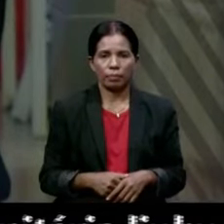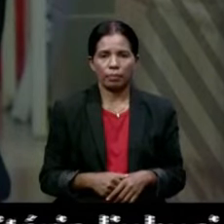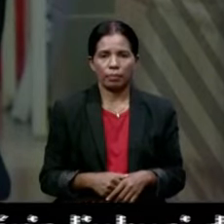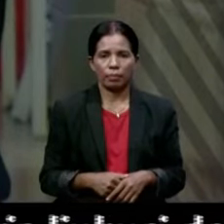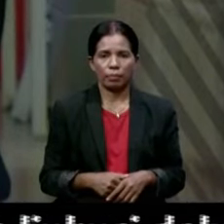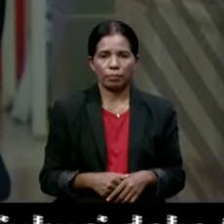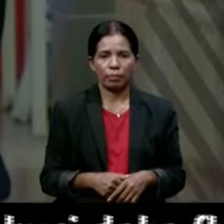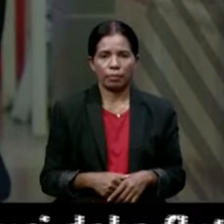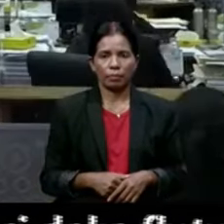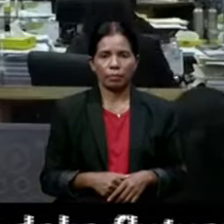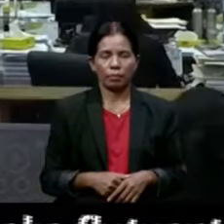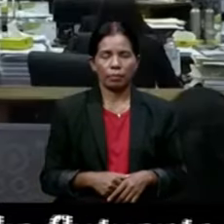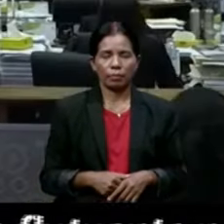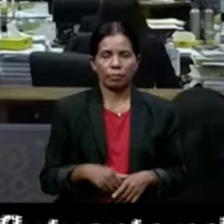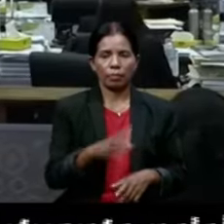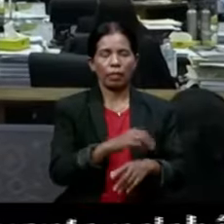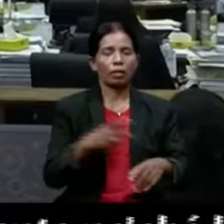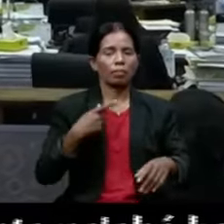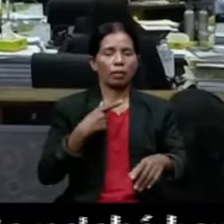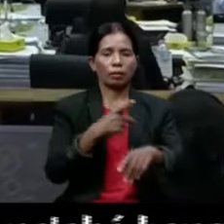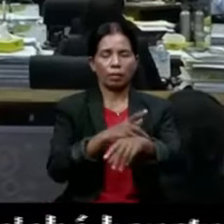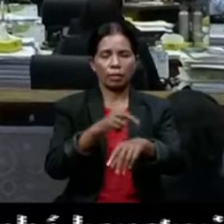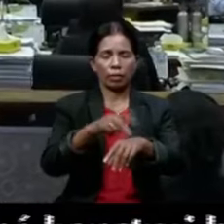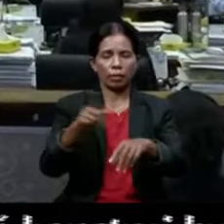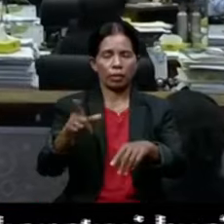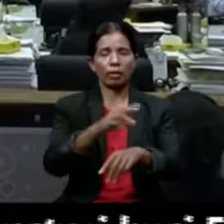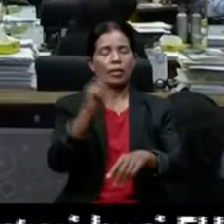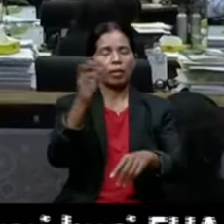ritual durante sessa paror